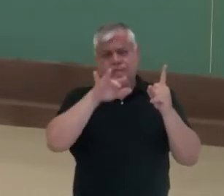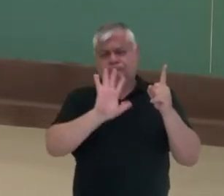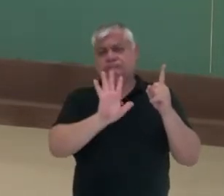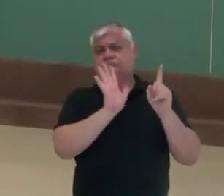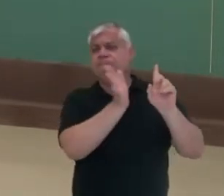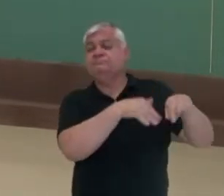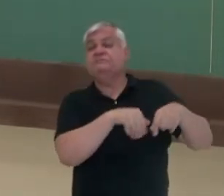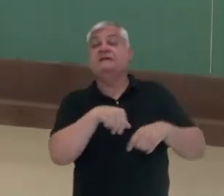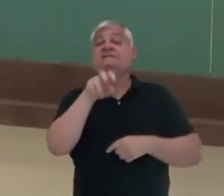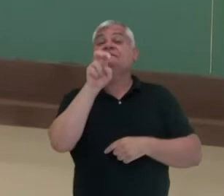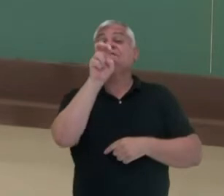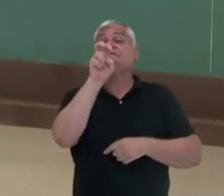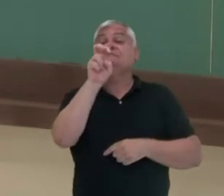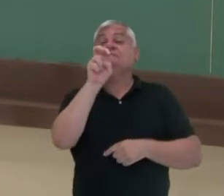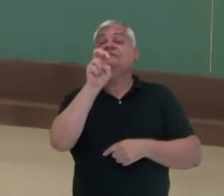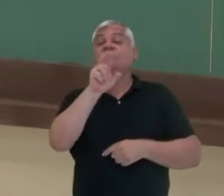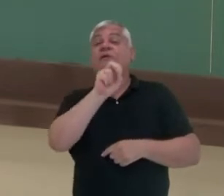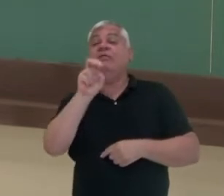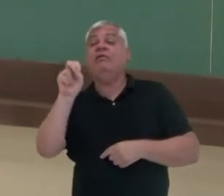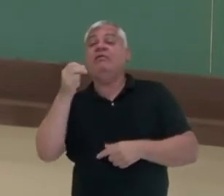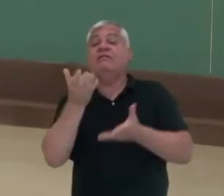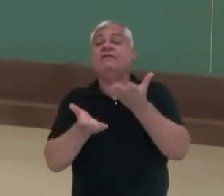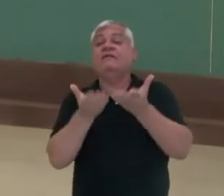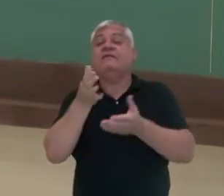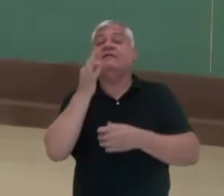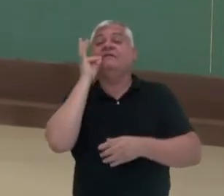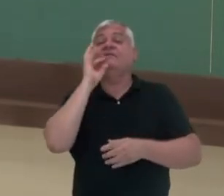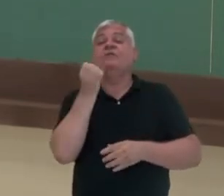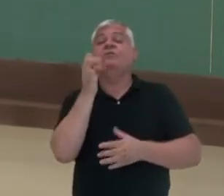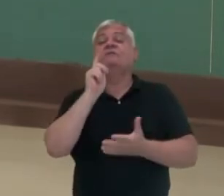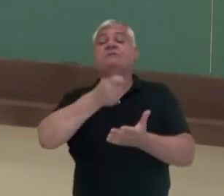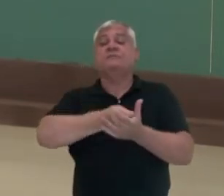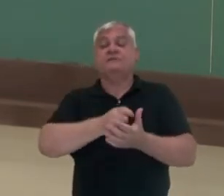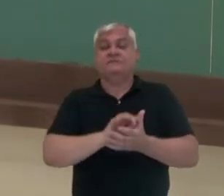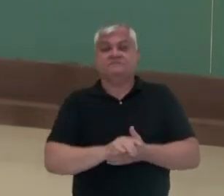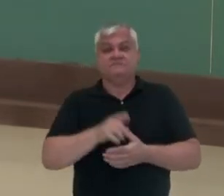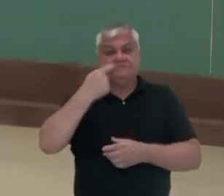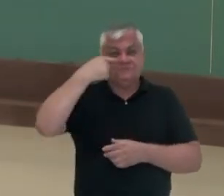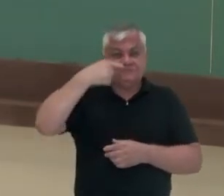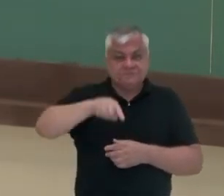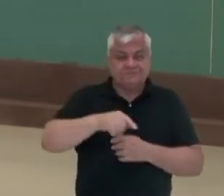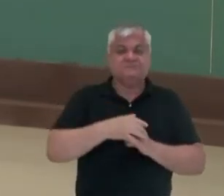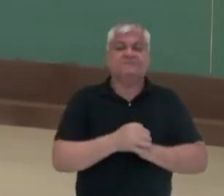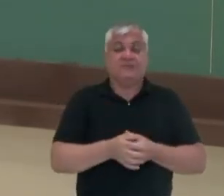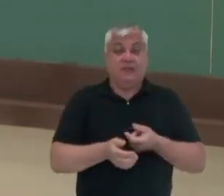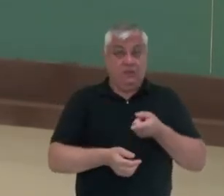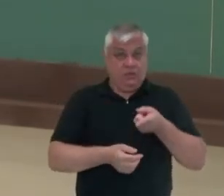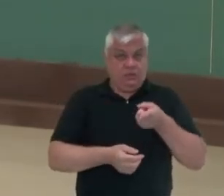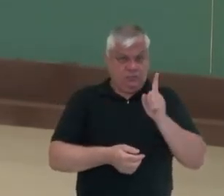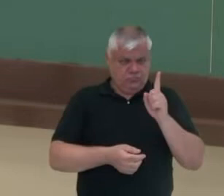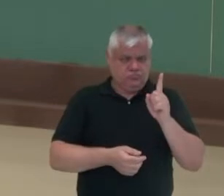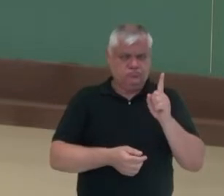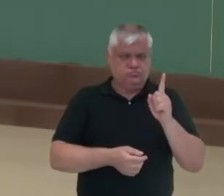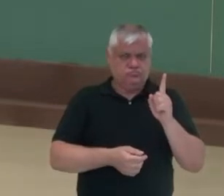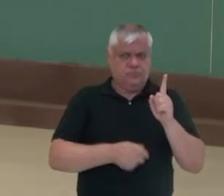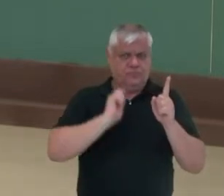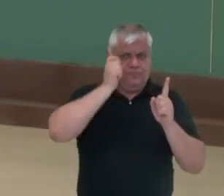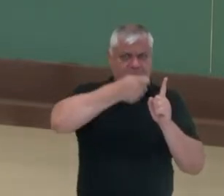de 5,5 kg de café. Como eu descobri que 1 kg